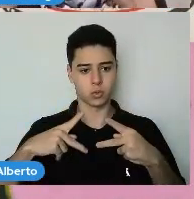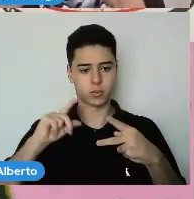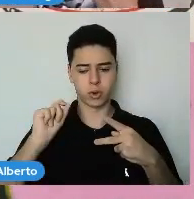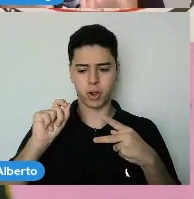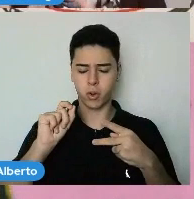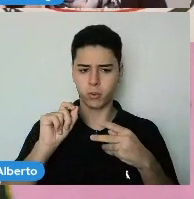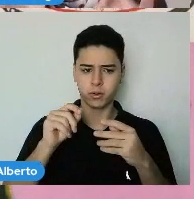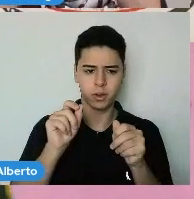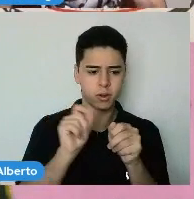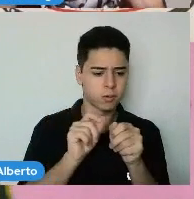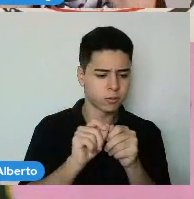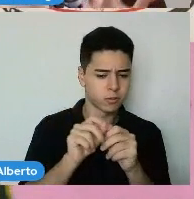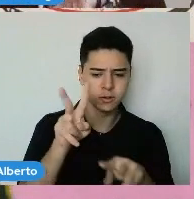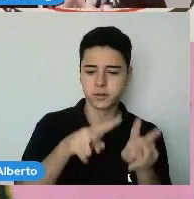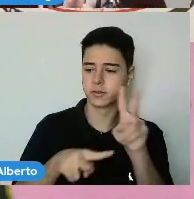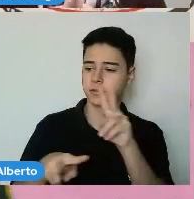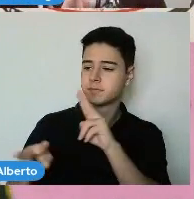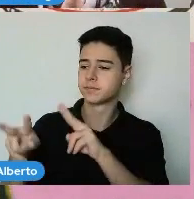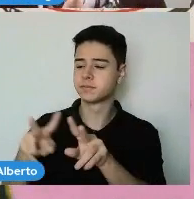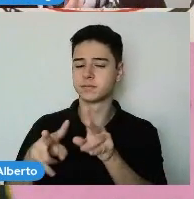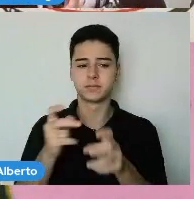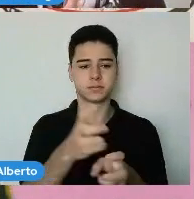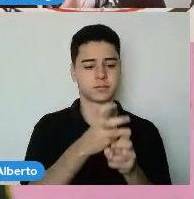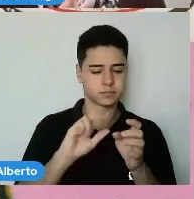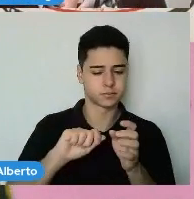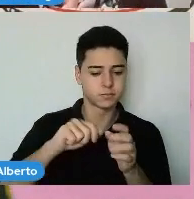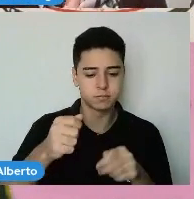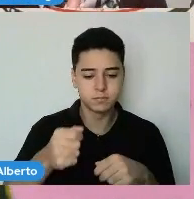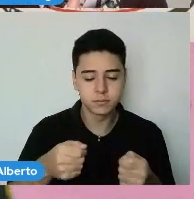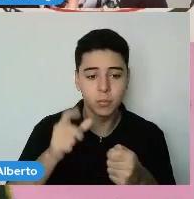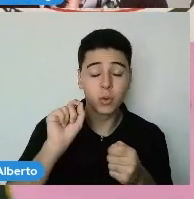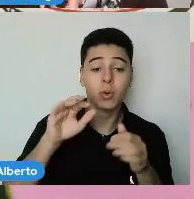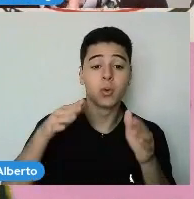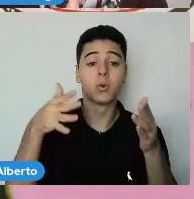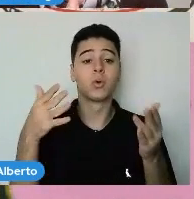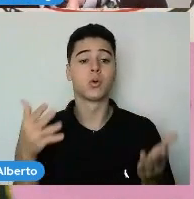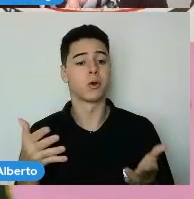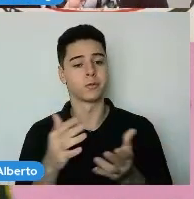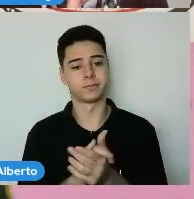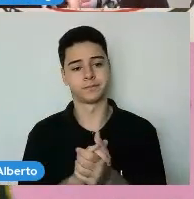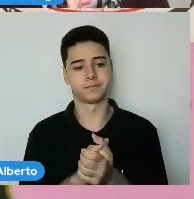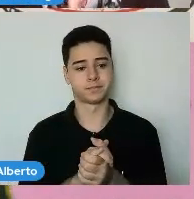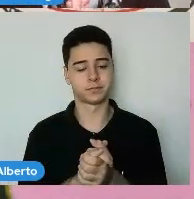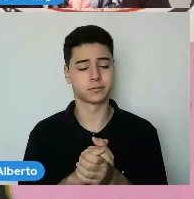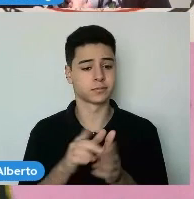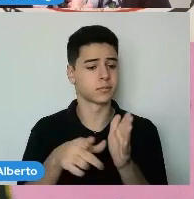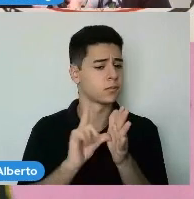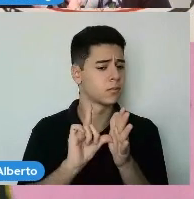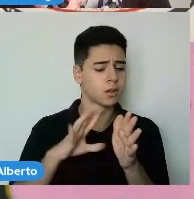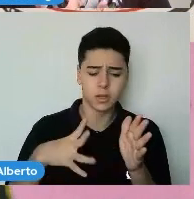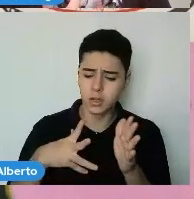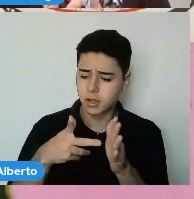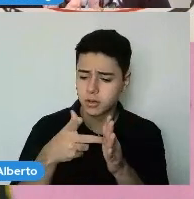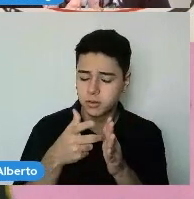plástica, ferramenta estética, receptáculo simbólico. Ou seja, a principal